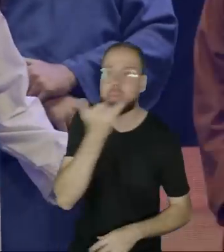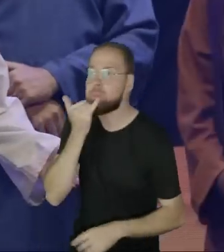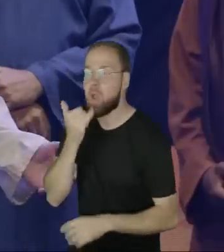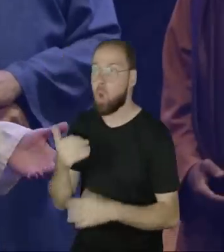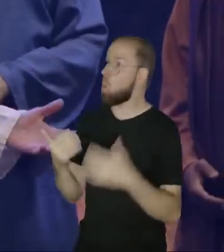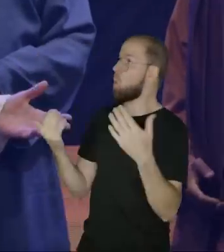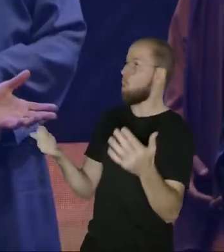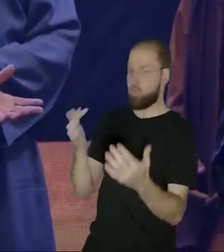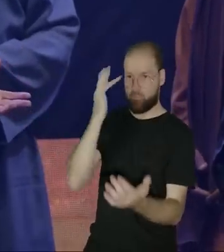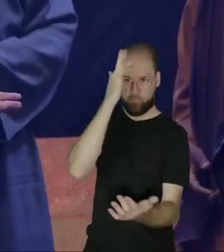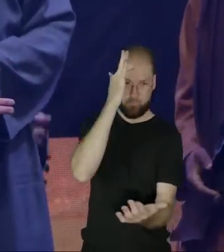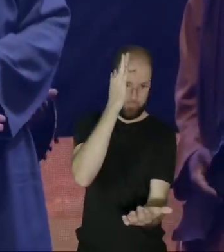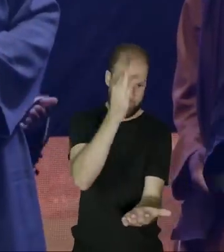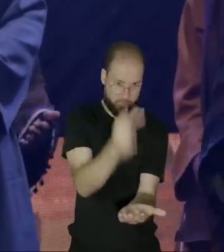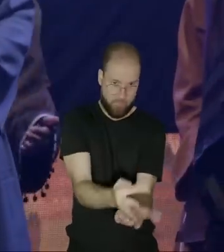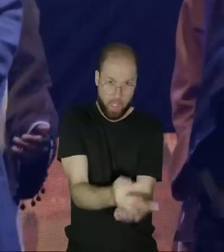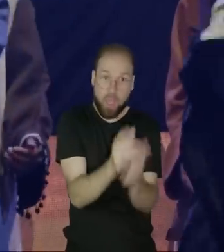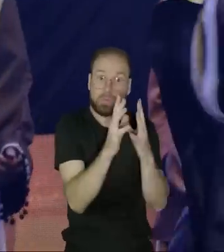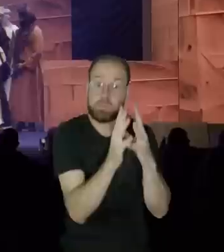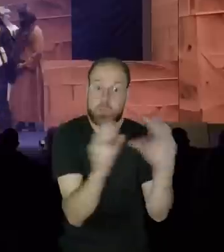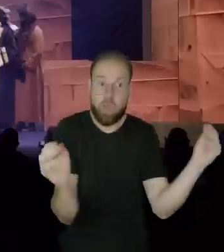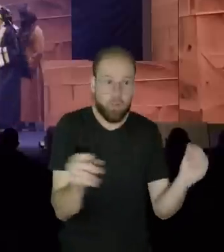salvou? Levanta-te e vai.